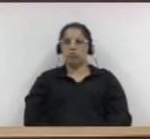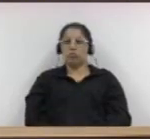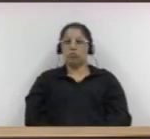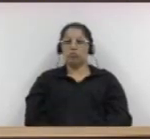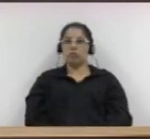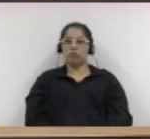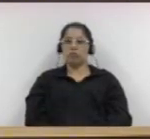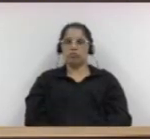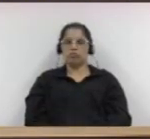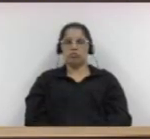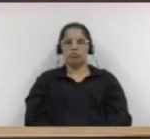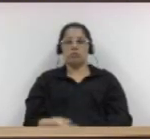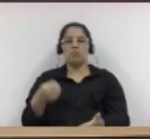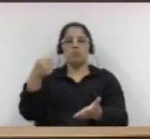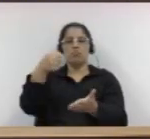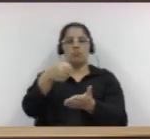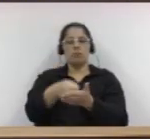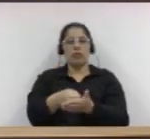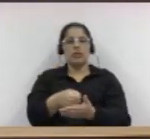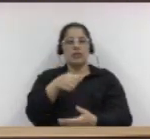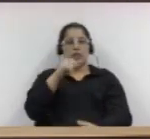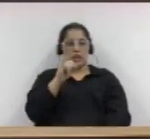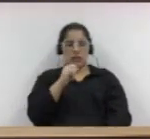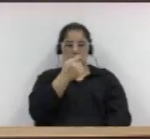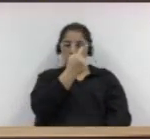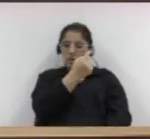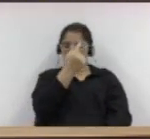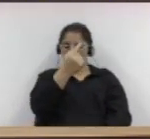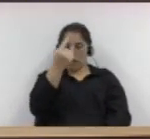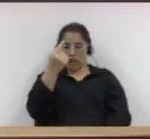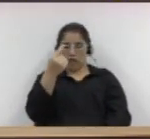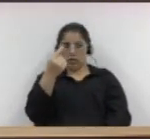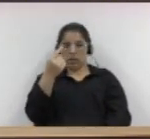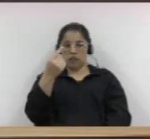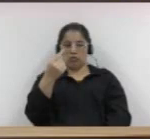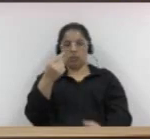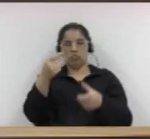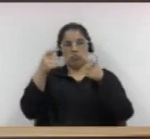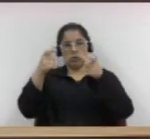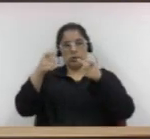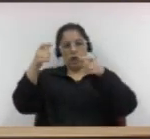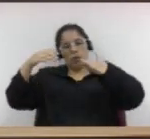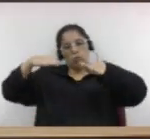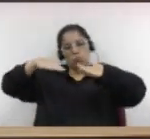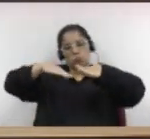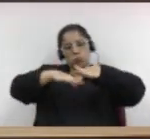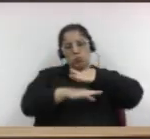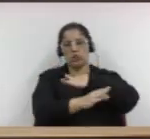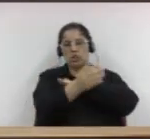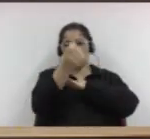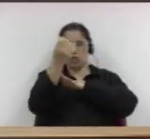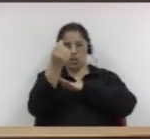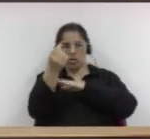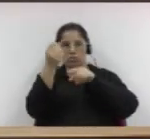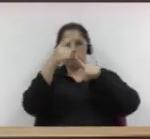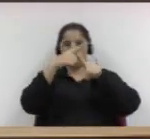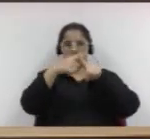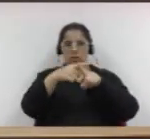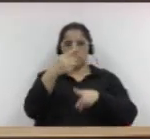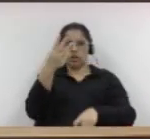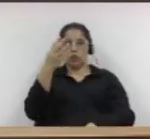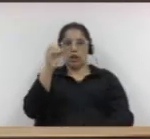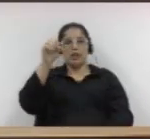para o jato. Se cada hangar cabe 6, imagine só o que não traria